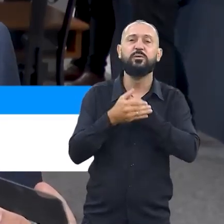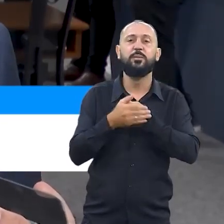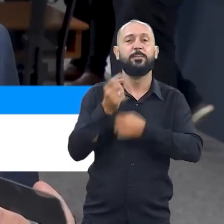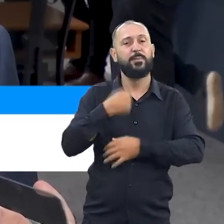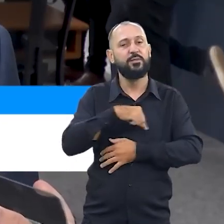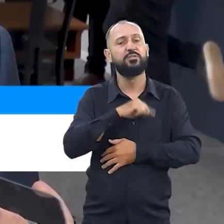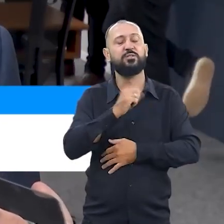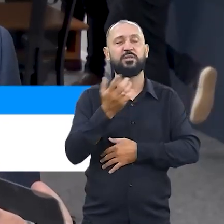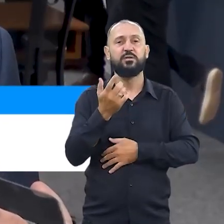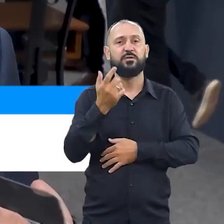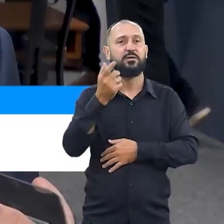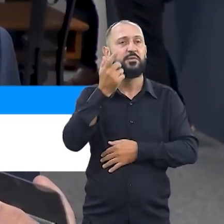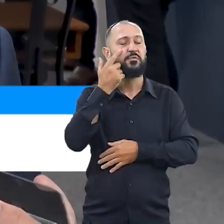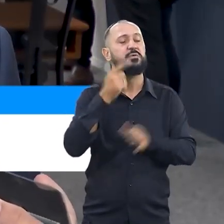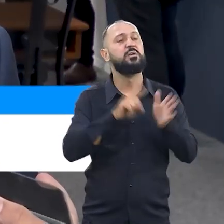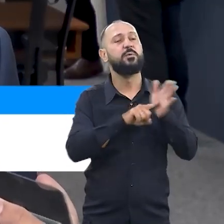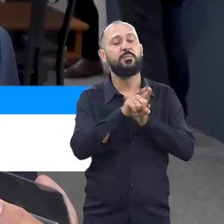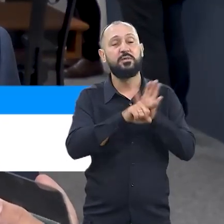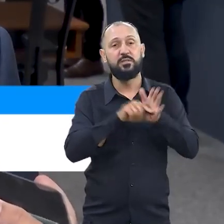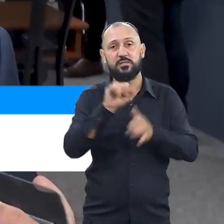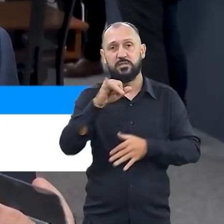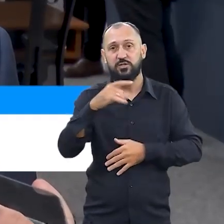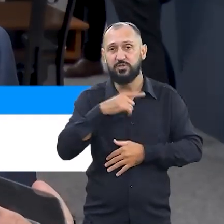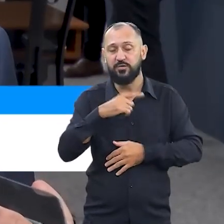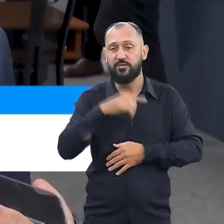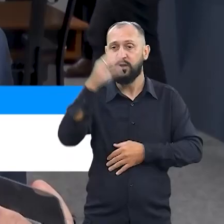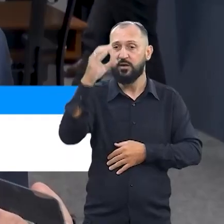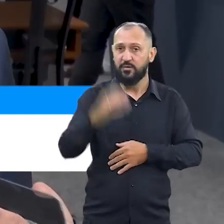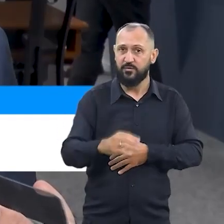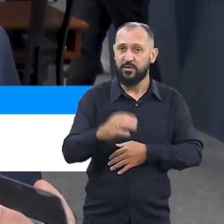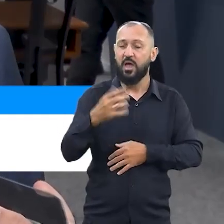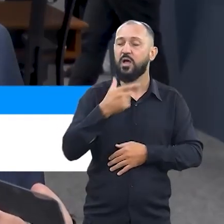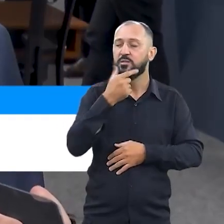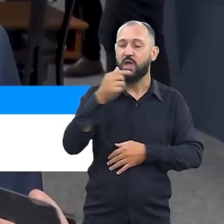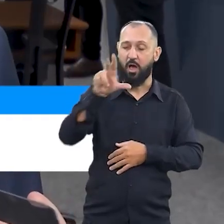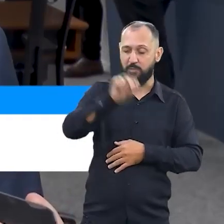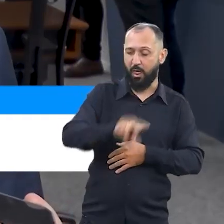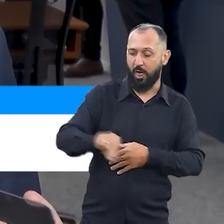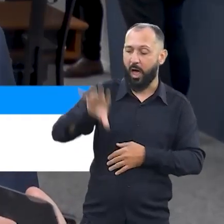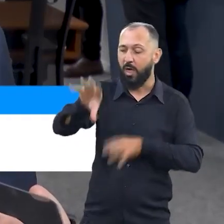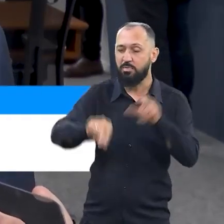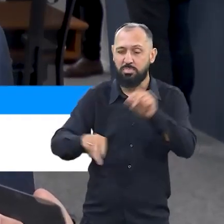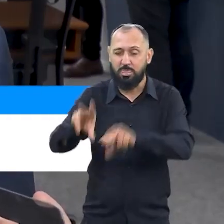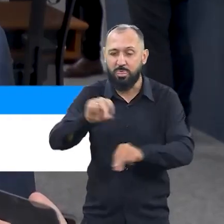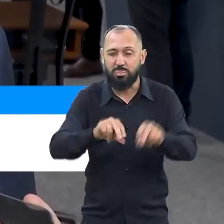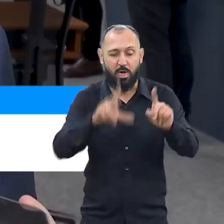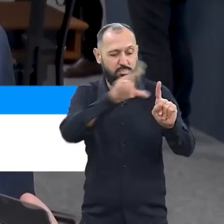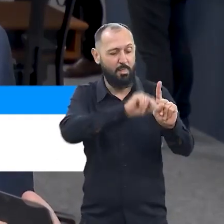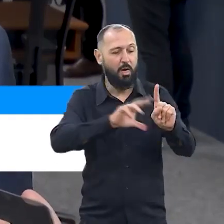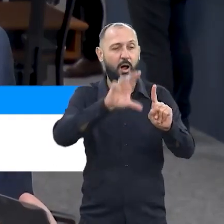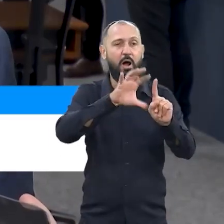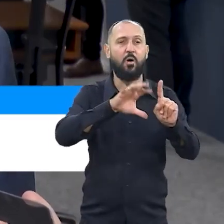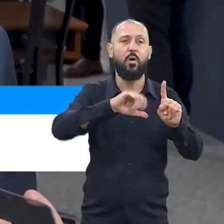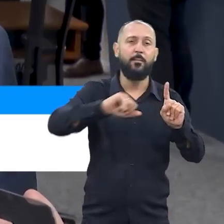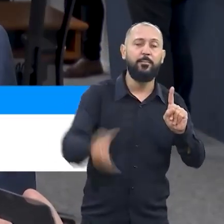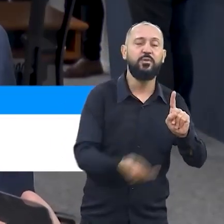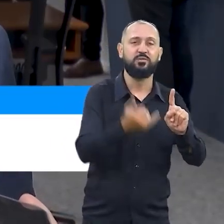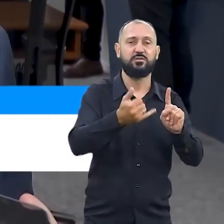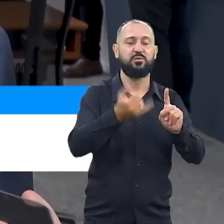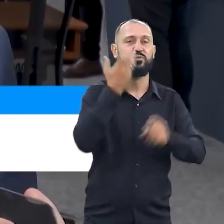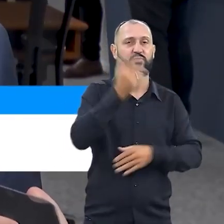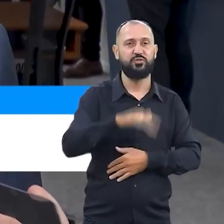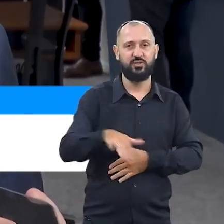defesa, para que nós possamos apurar a existência de crime de pedofilia ou de abuso e exploração